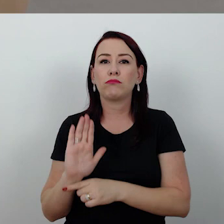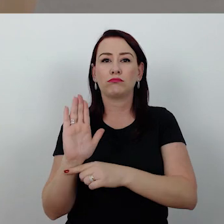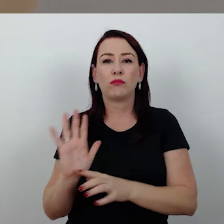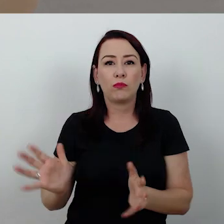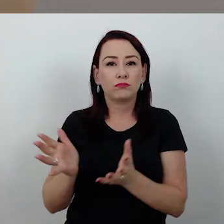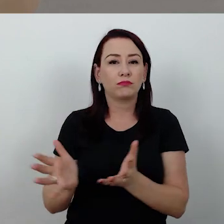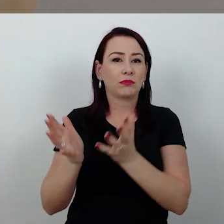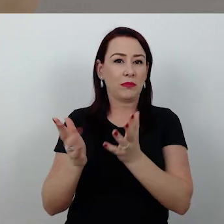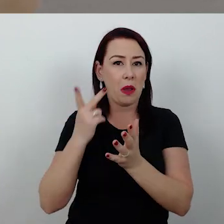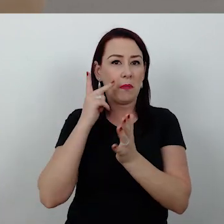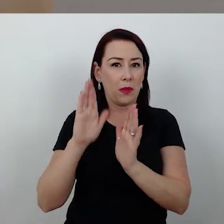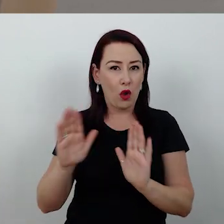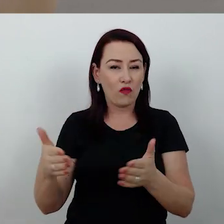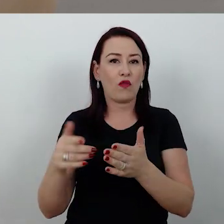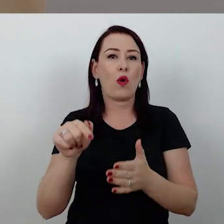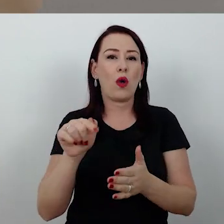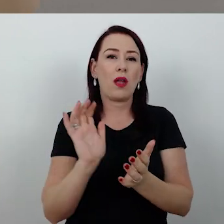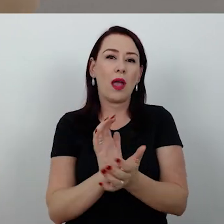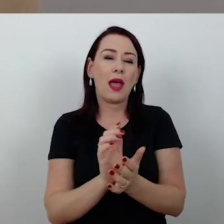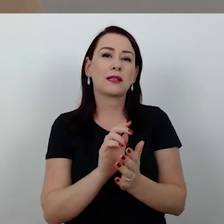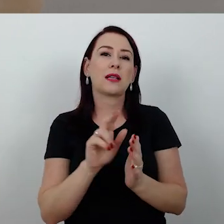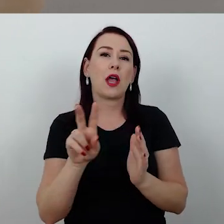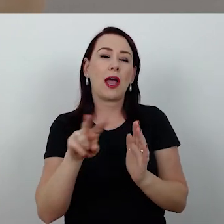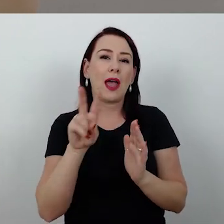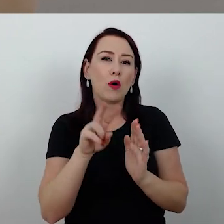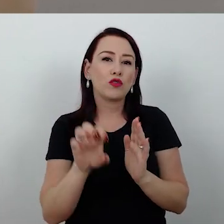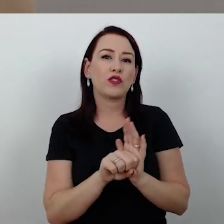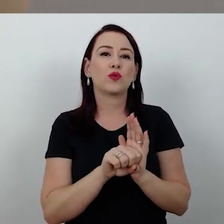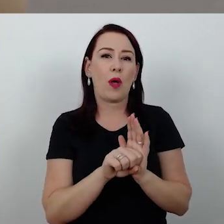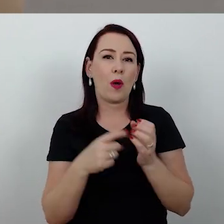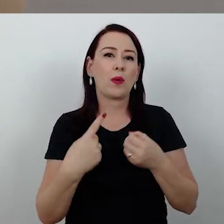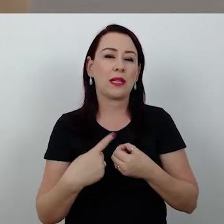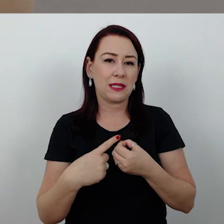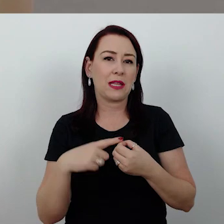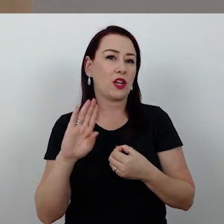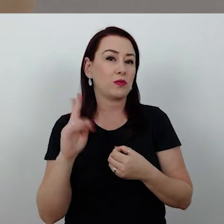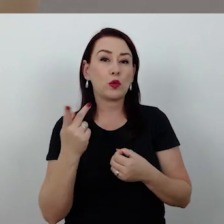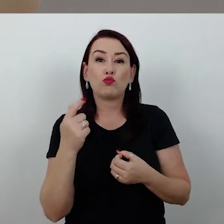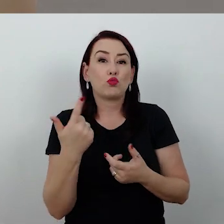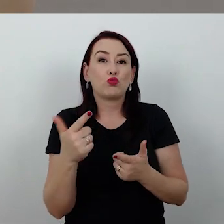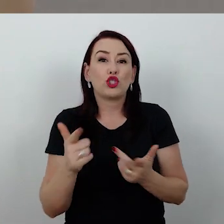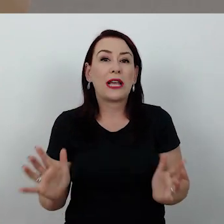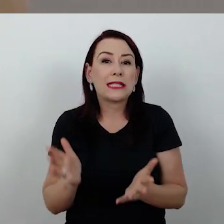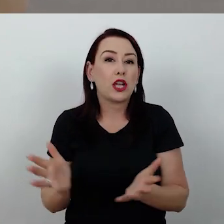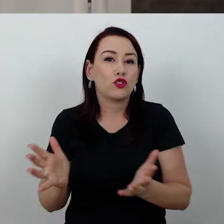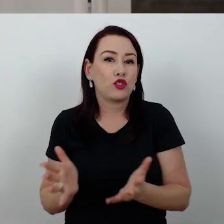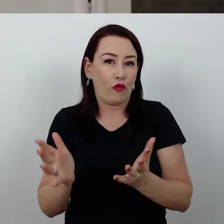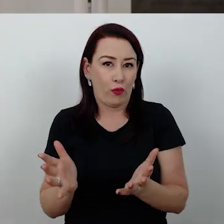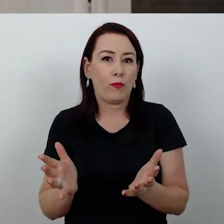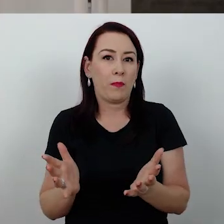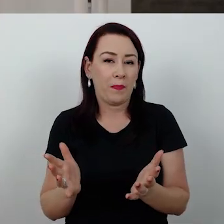nada até então que fosse segmentado, que desse esse aparato para essa produção audiovisual que estava sendo feita na